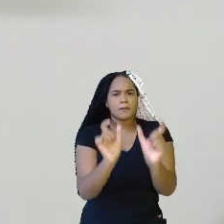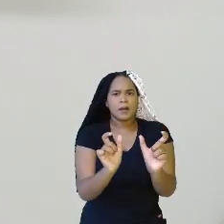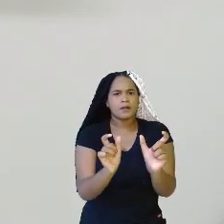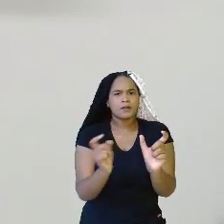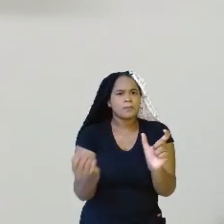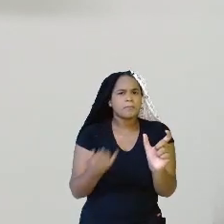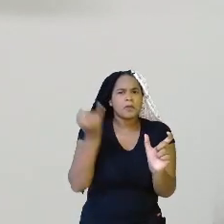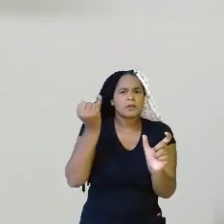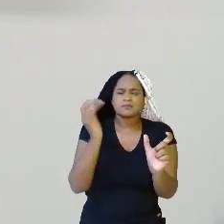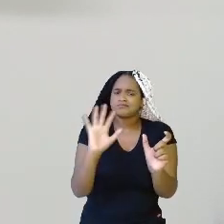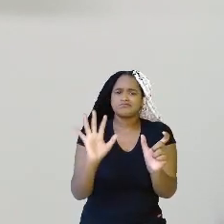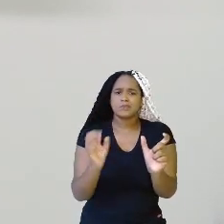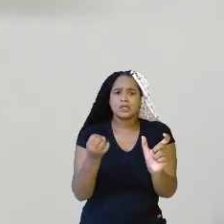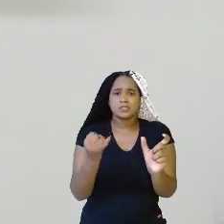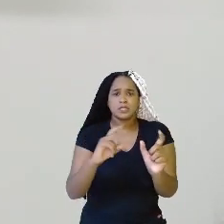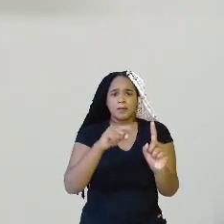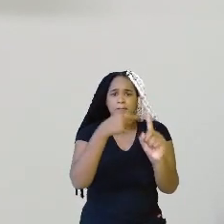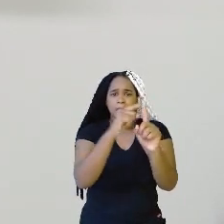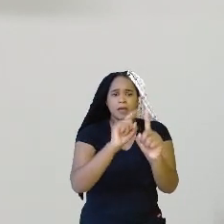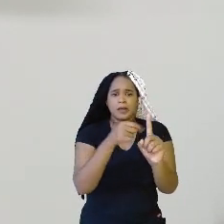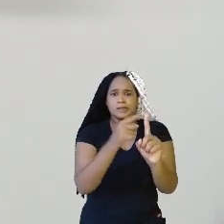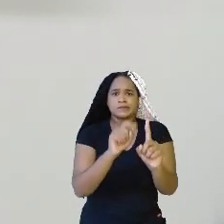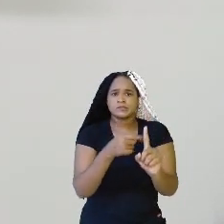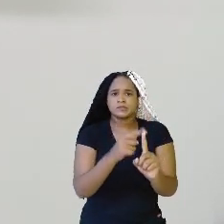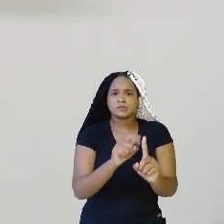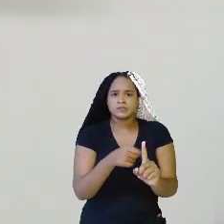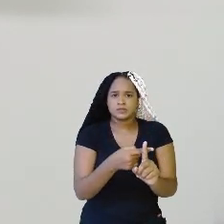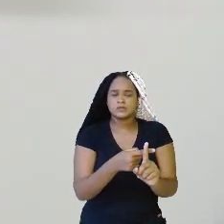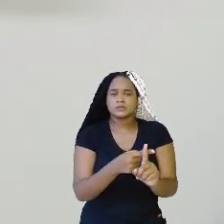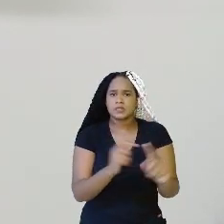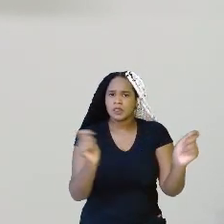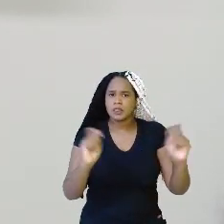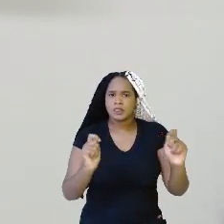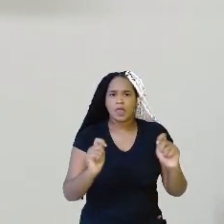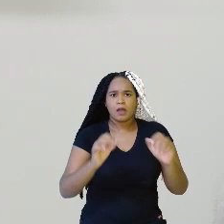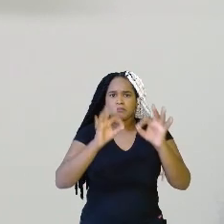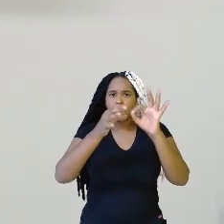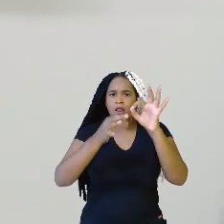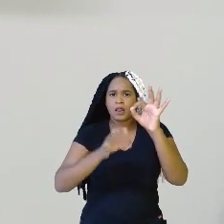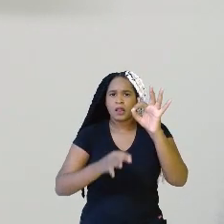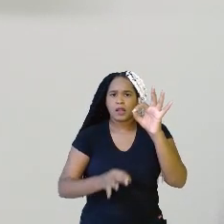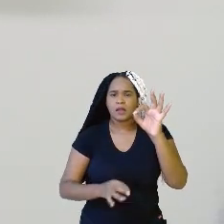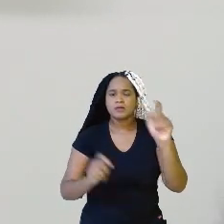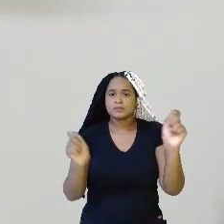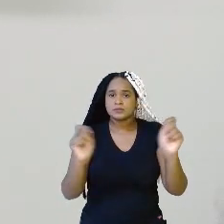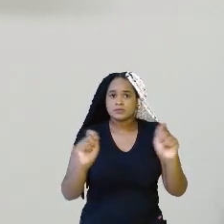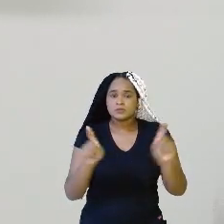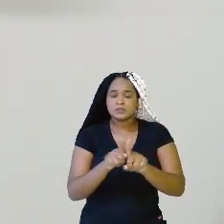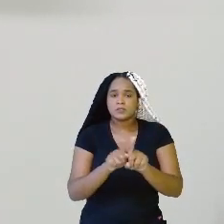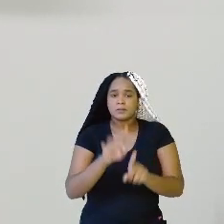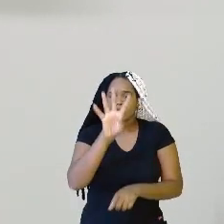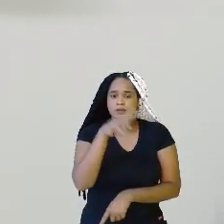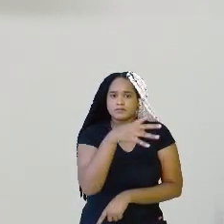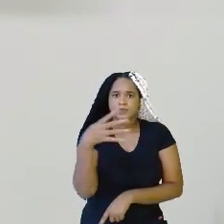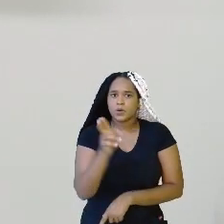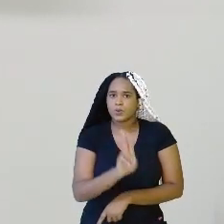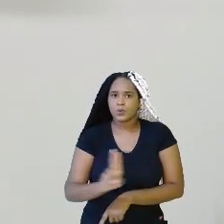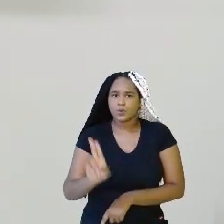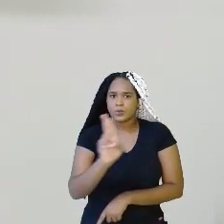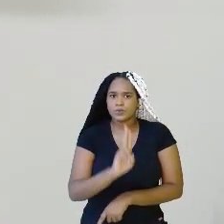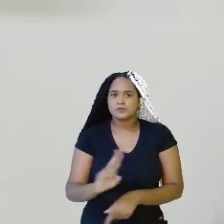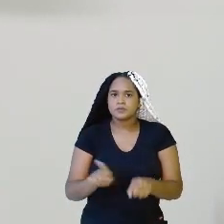Se a gente precisa fazer uma adição, a gente também pode utilizar o quadro de valor e lugar, que a gente também